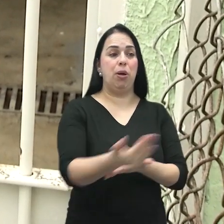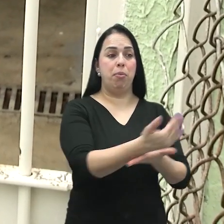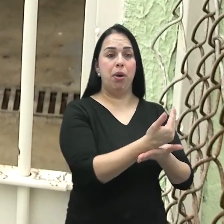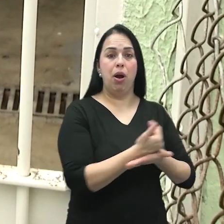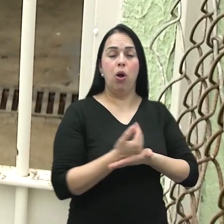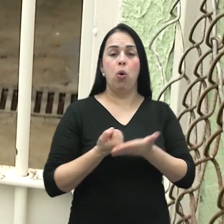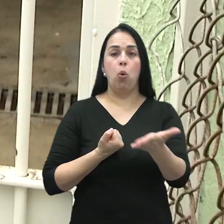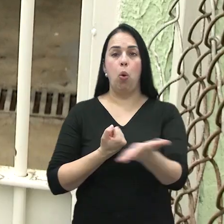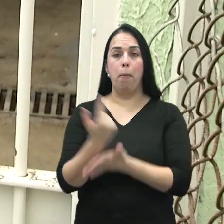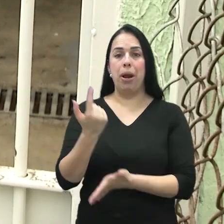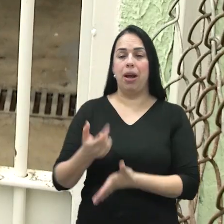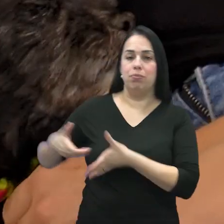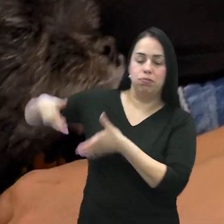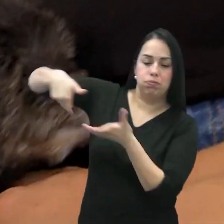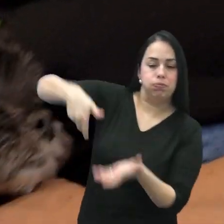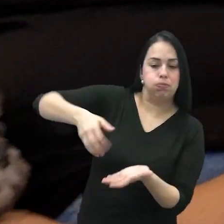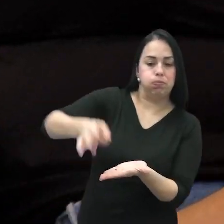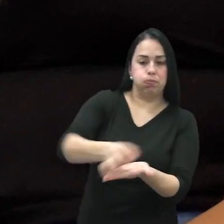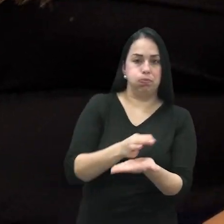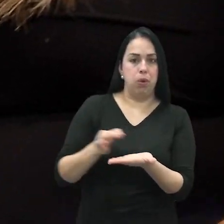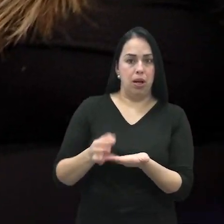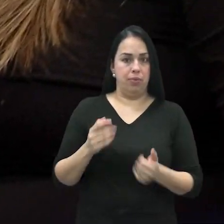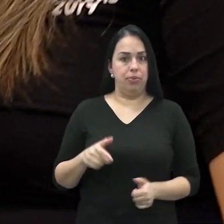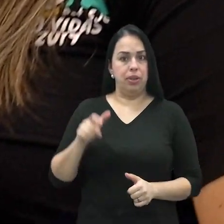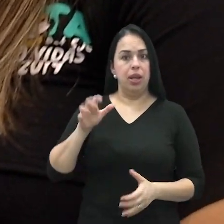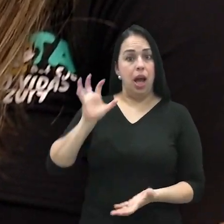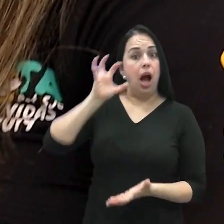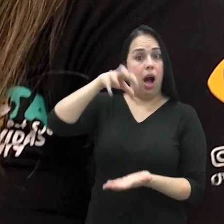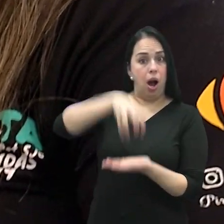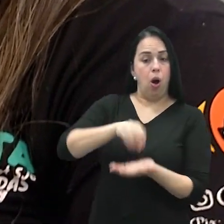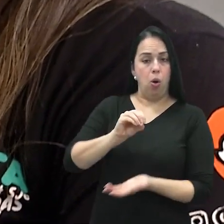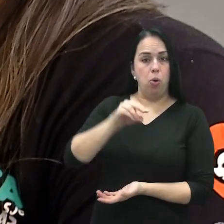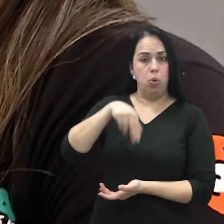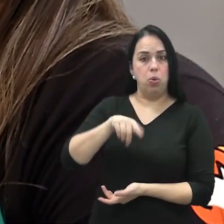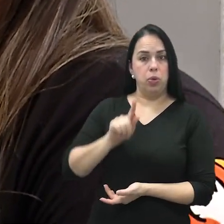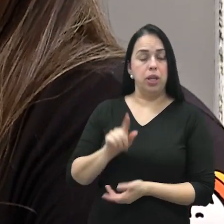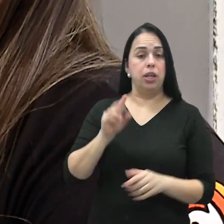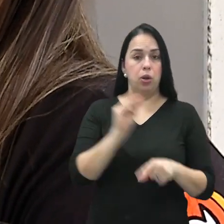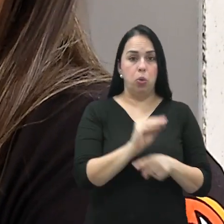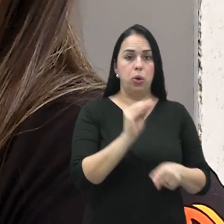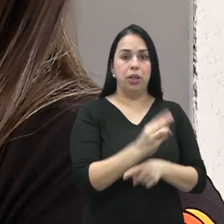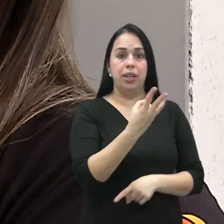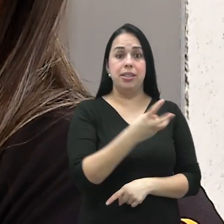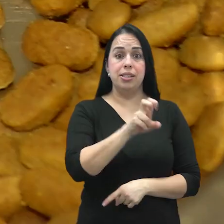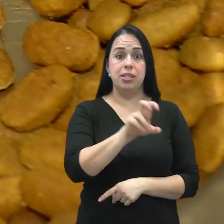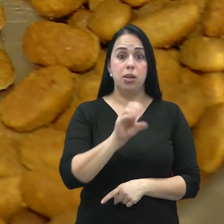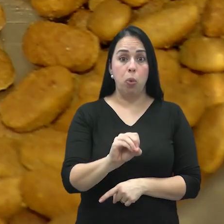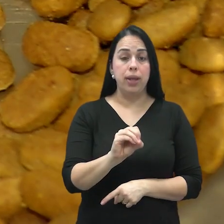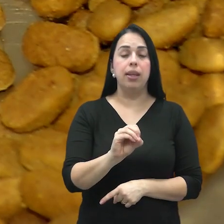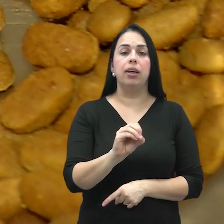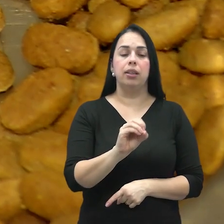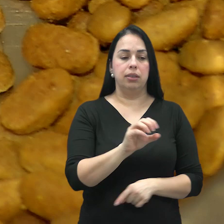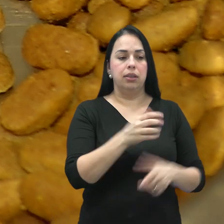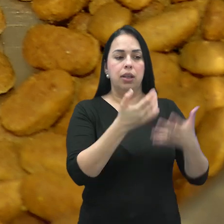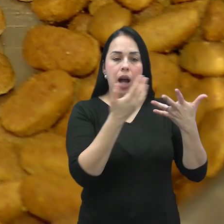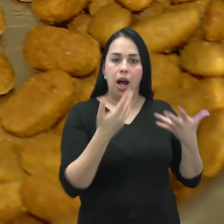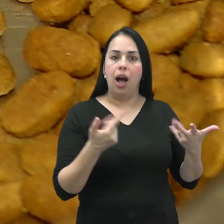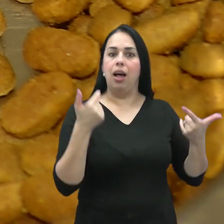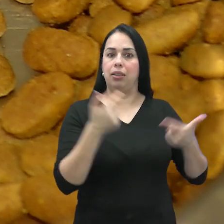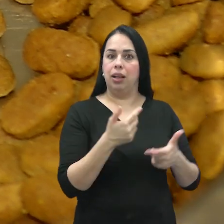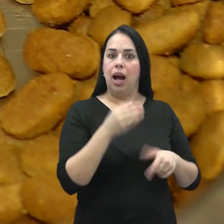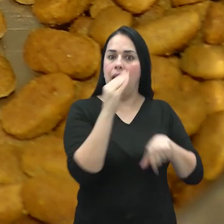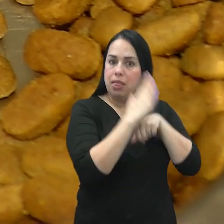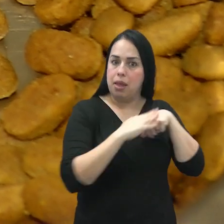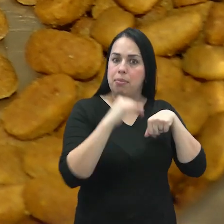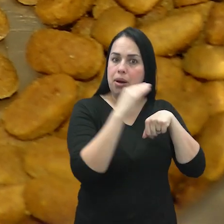para comprar alimentos. A ONG de Marcele, que cuida de mais de 350 pets, consome 1 tonelada